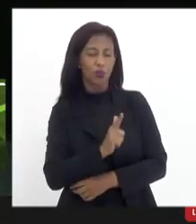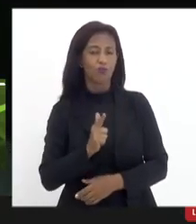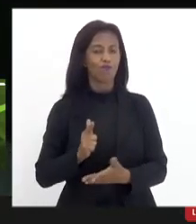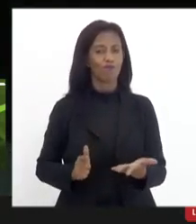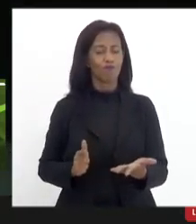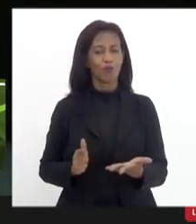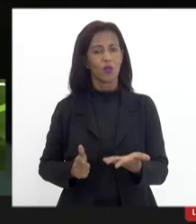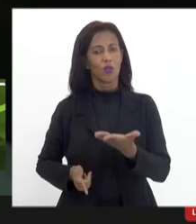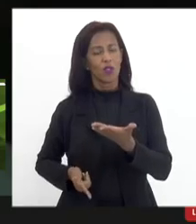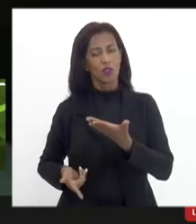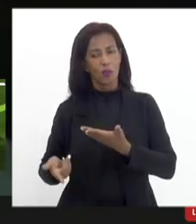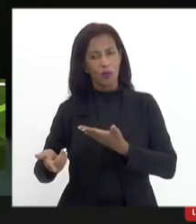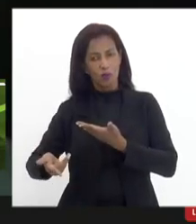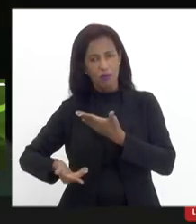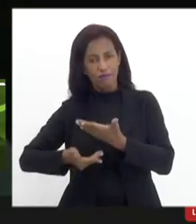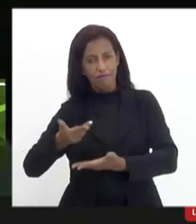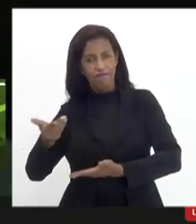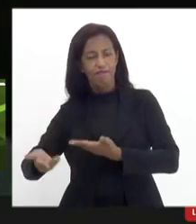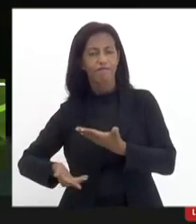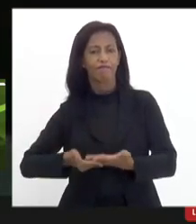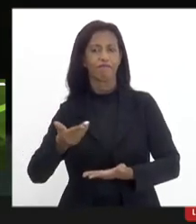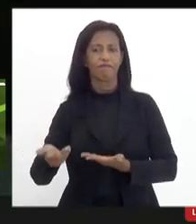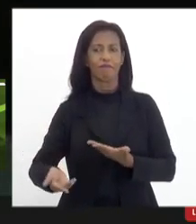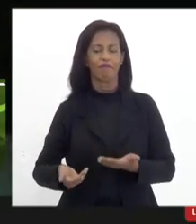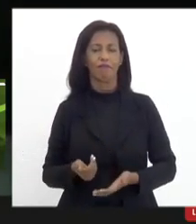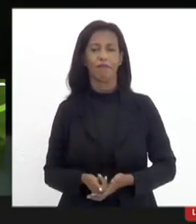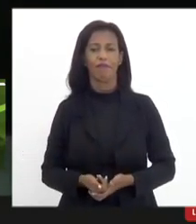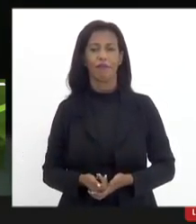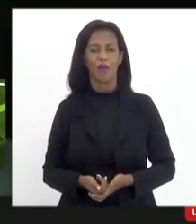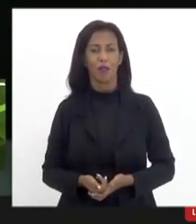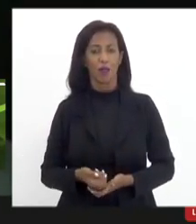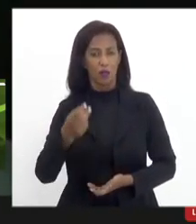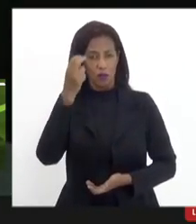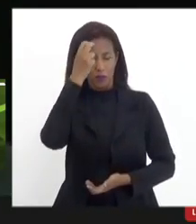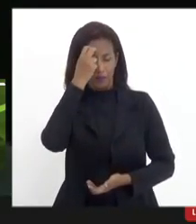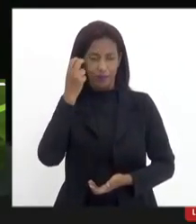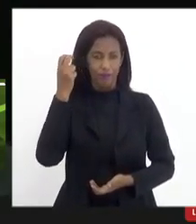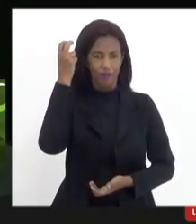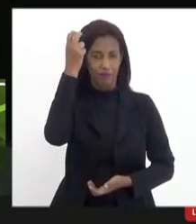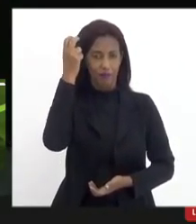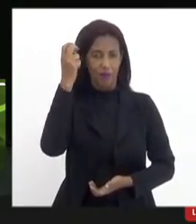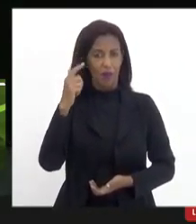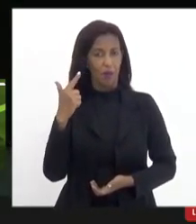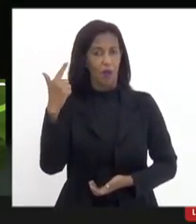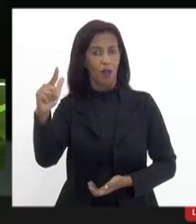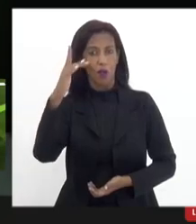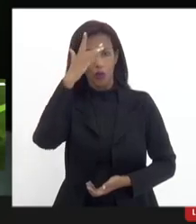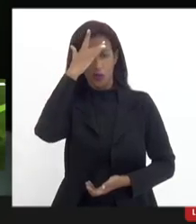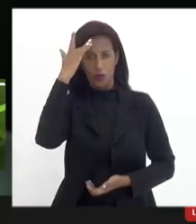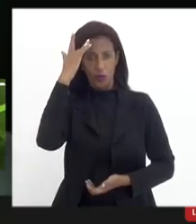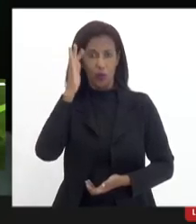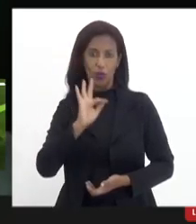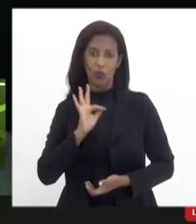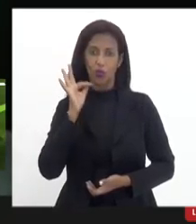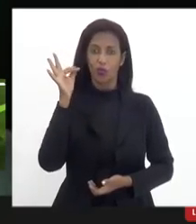estar passando os seus saberes para outros que virão